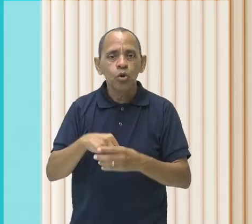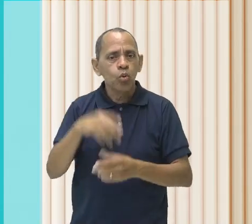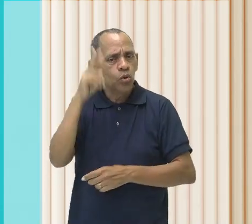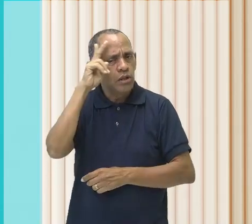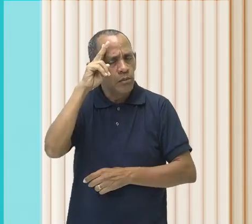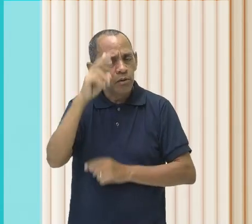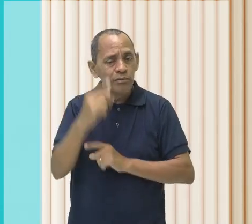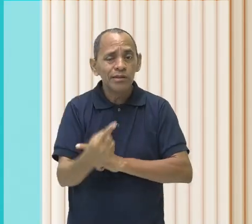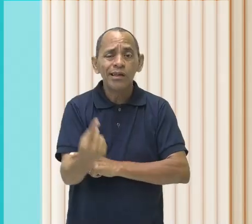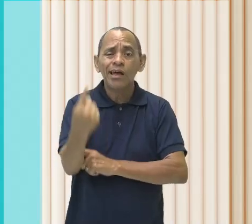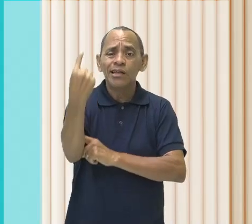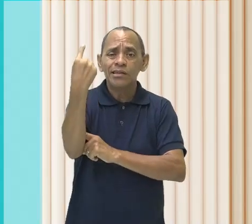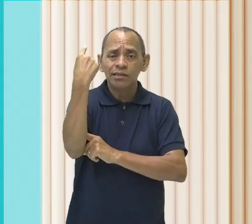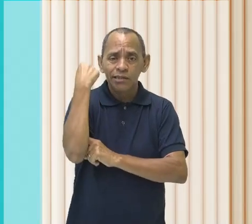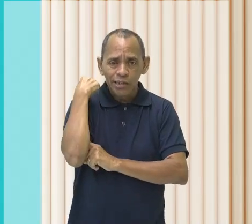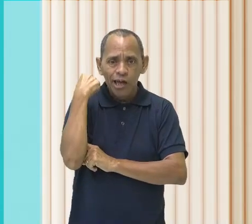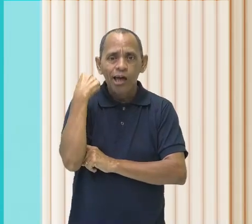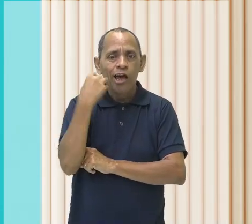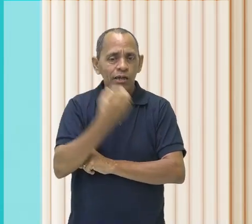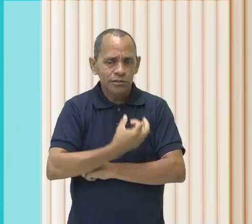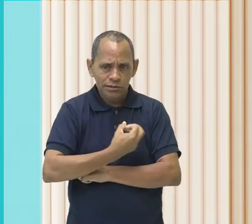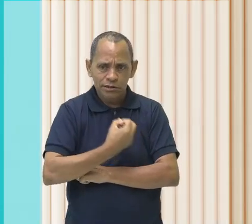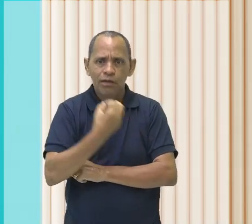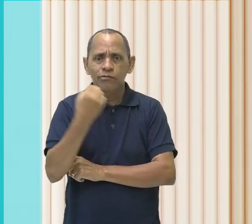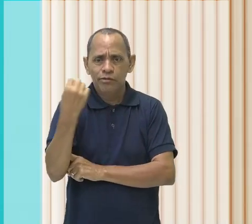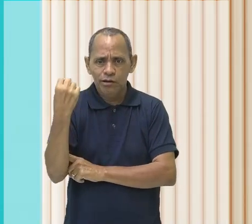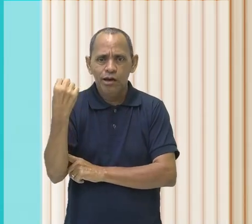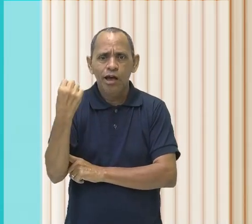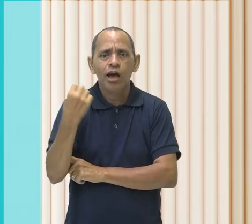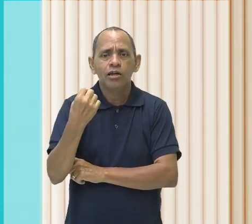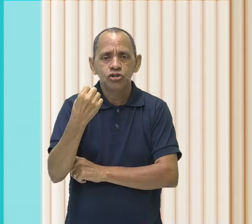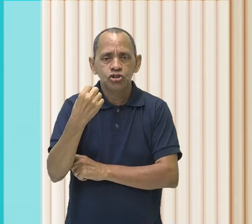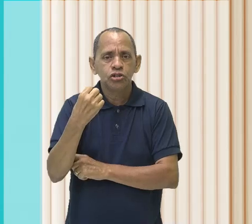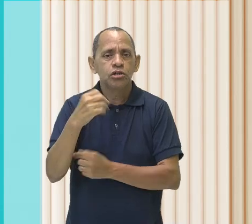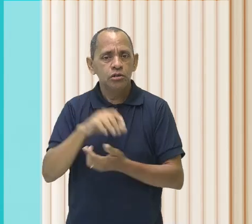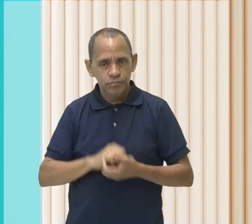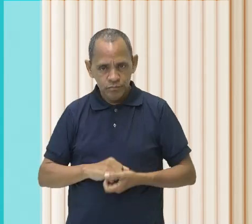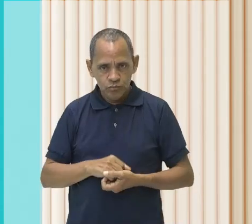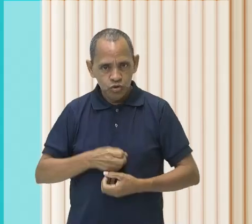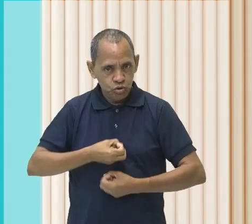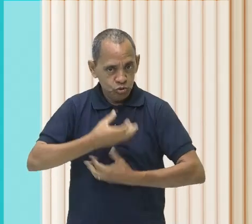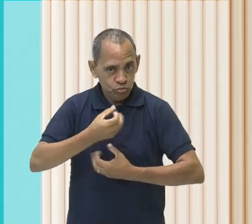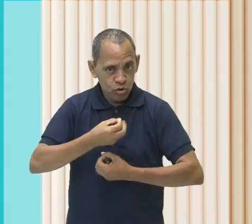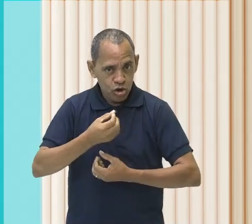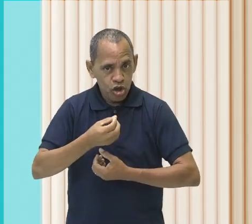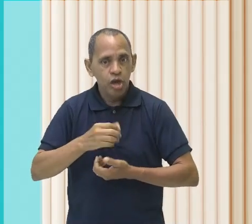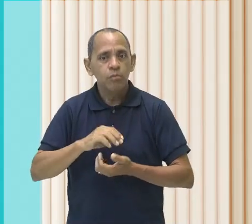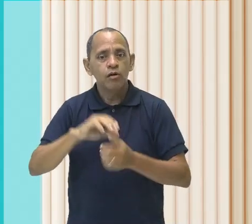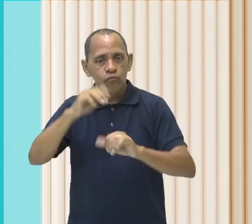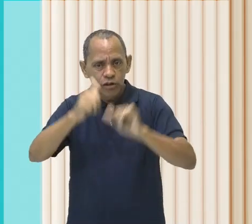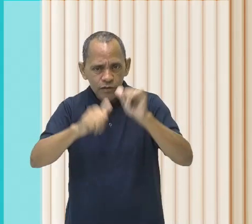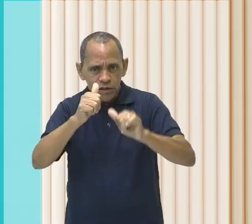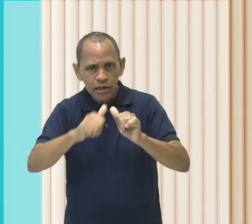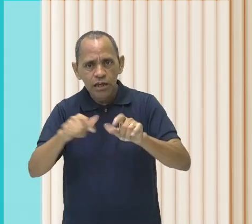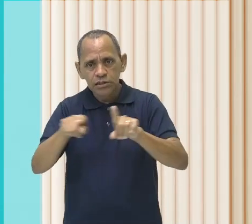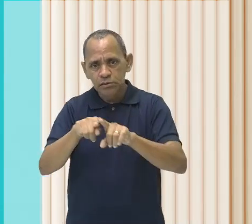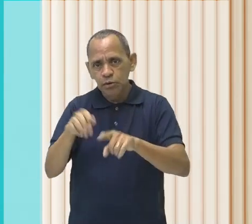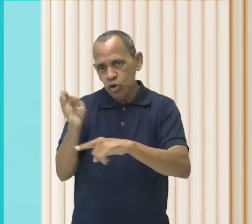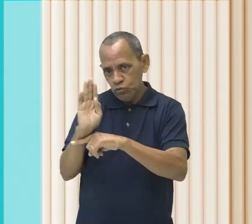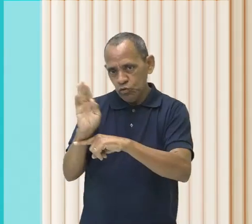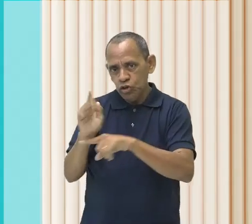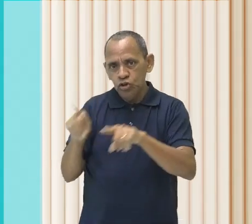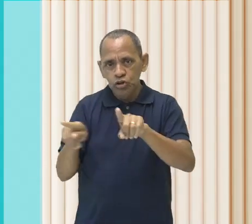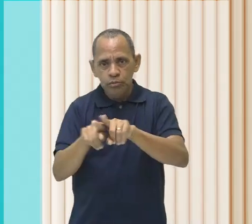insólita de um caboclo, que é o que nós acabamos de ver ali, a música que foi declamada, que foi interpretada. Nós temos algumas dimensões